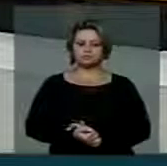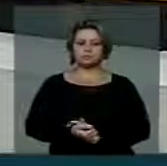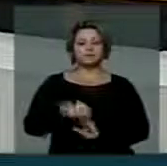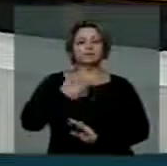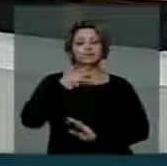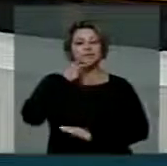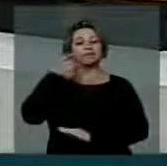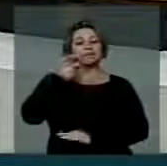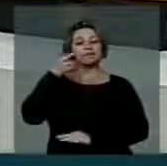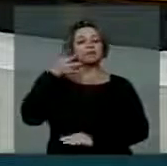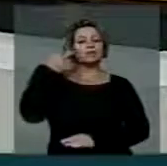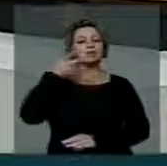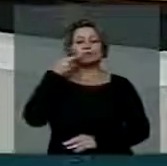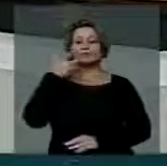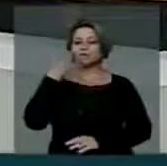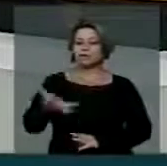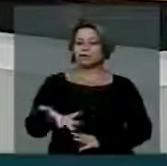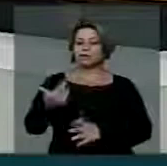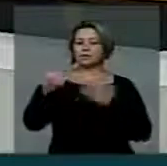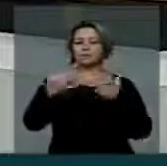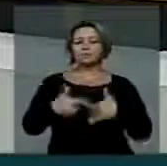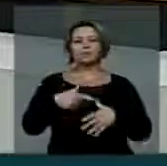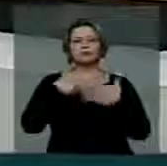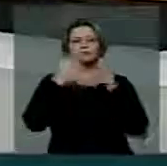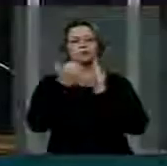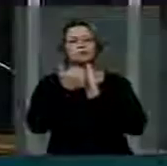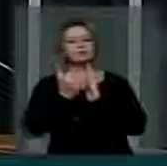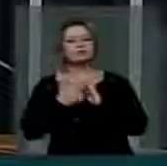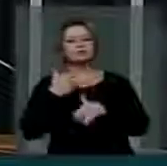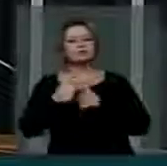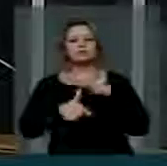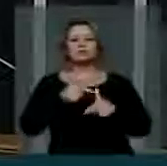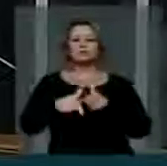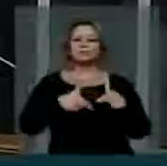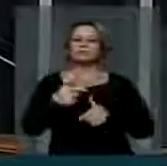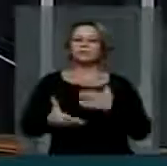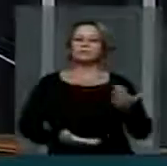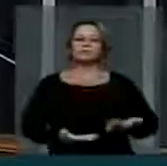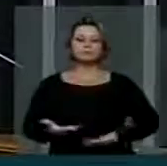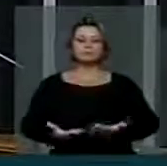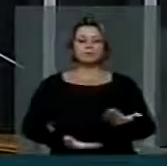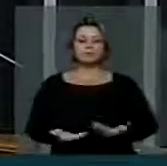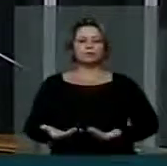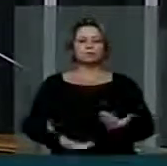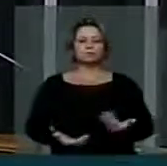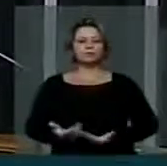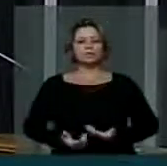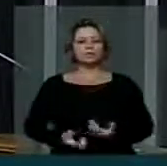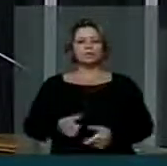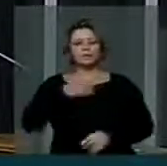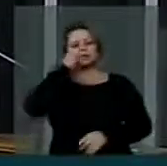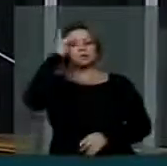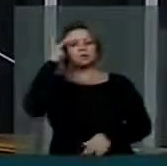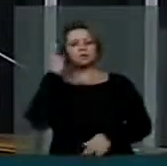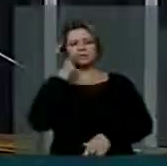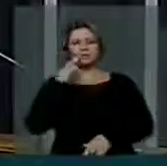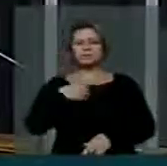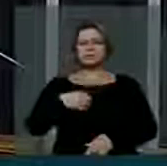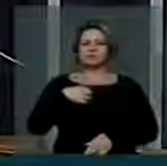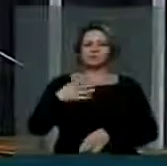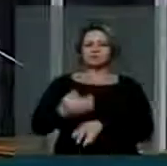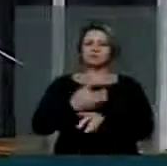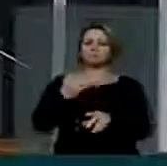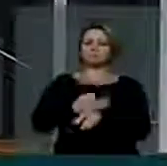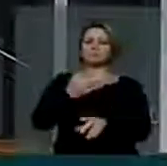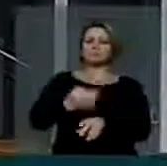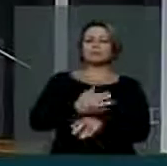quero falar hoje sobre uma das demandas do serviço público que mais incomoda a população brasileira